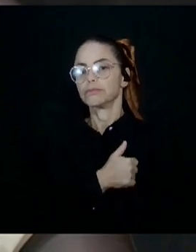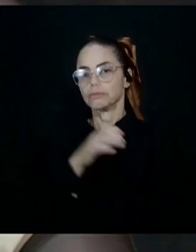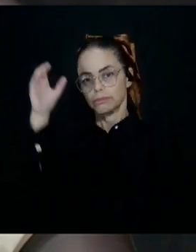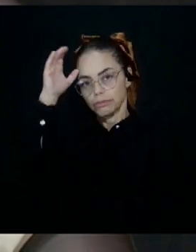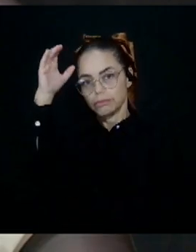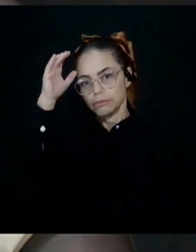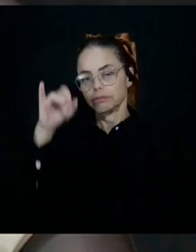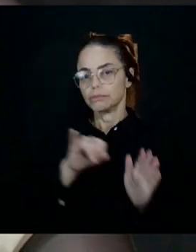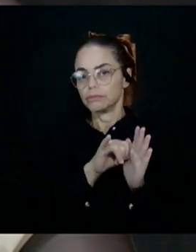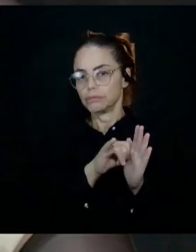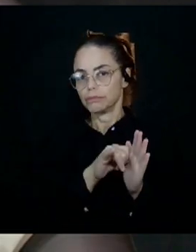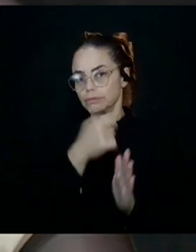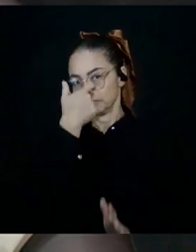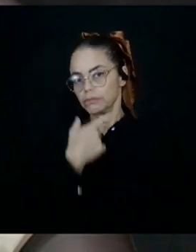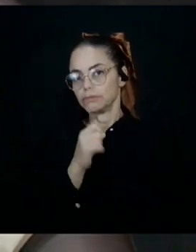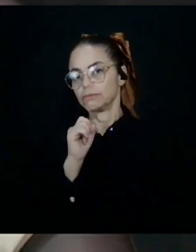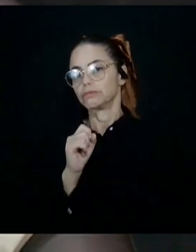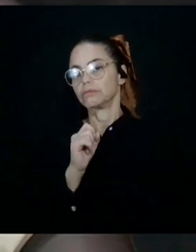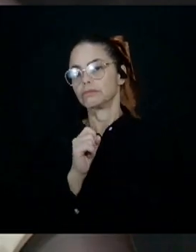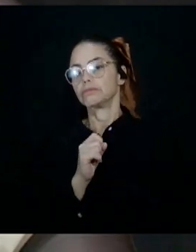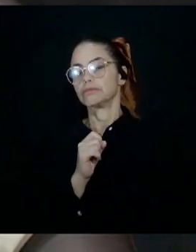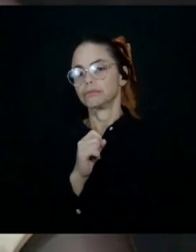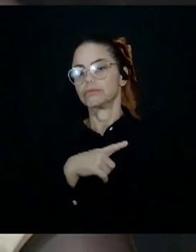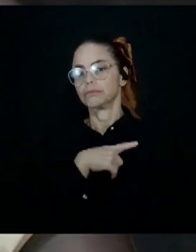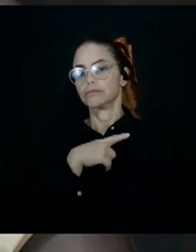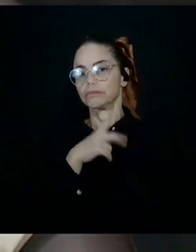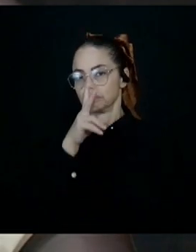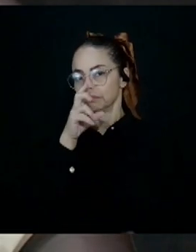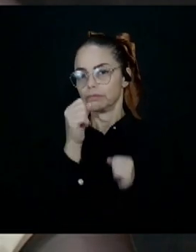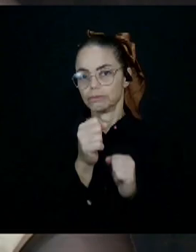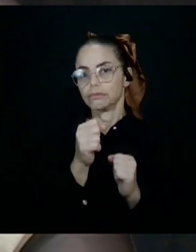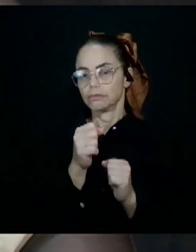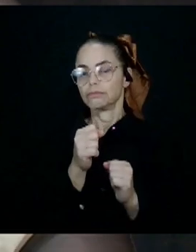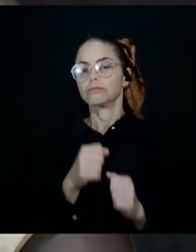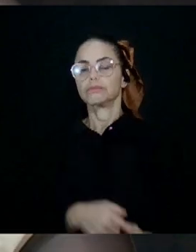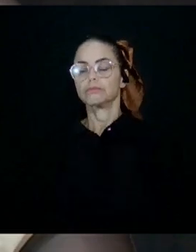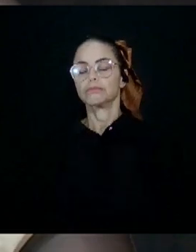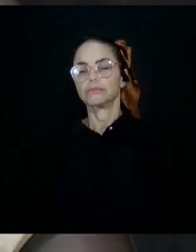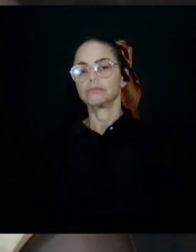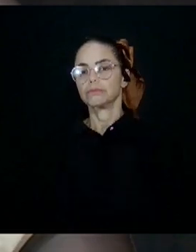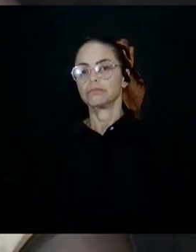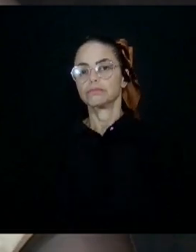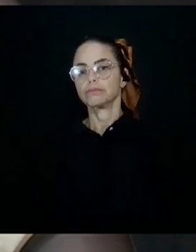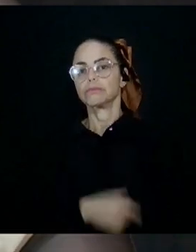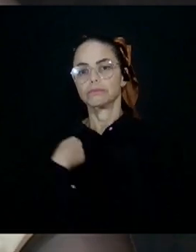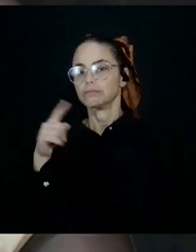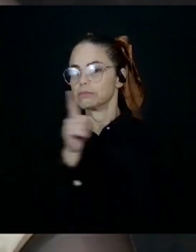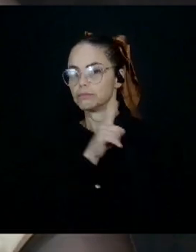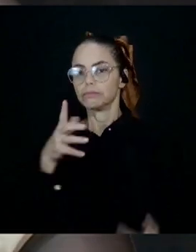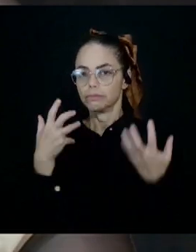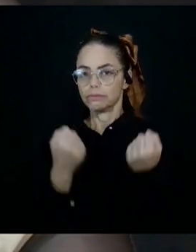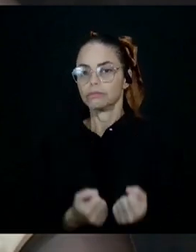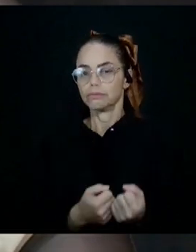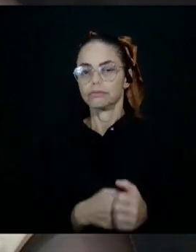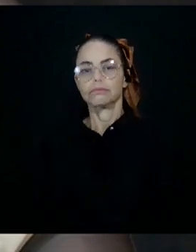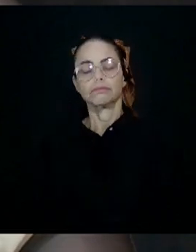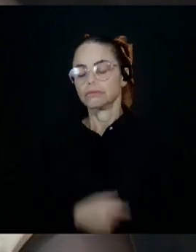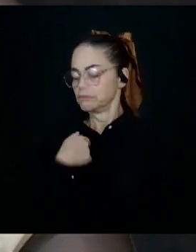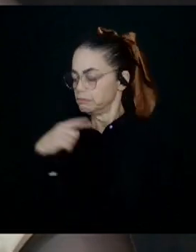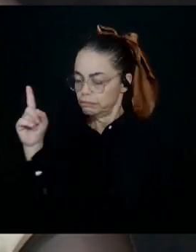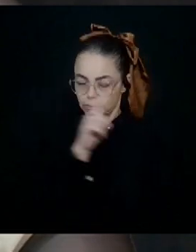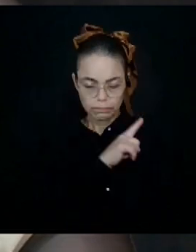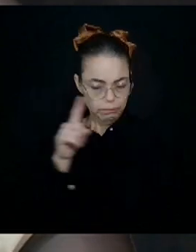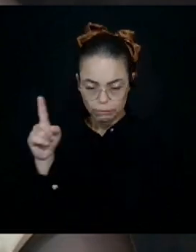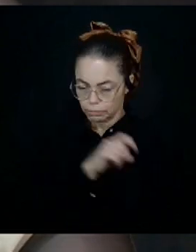ela é, aí sim ela tem força de reagir e de não aceitar esse rótulo. Não, eu não me permito